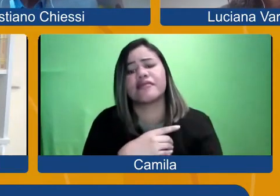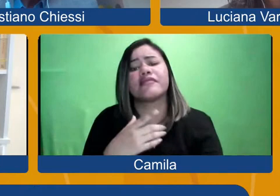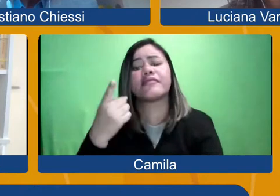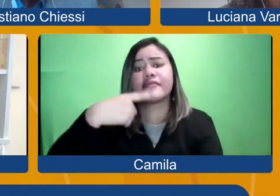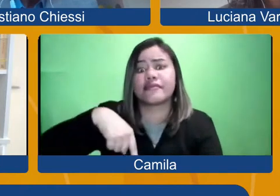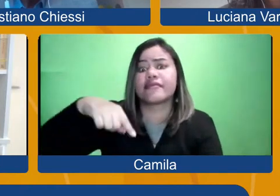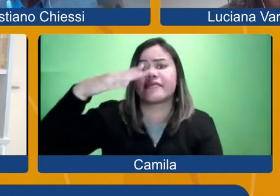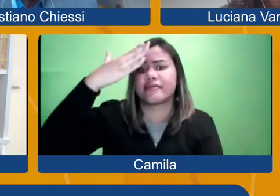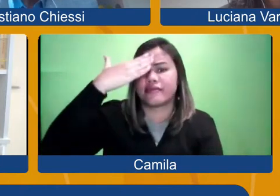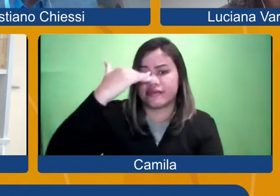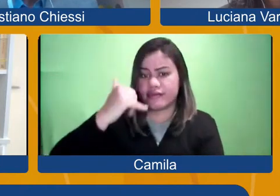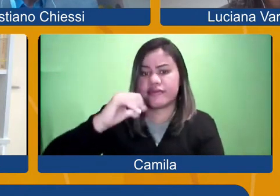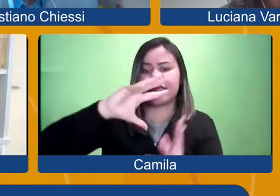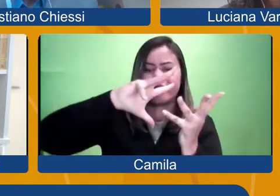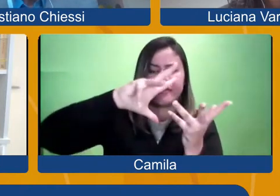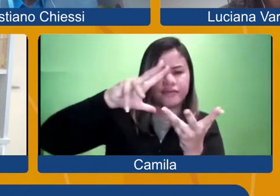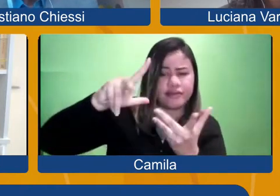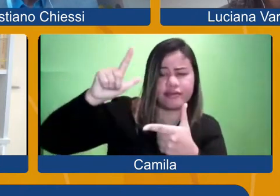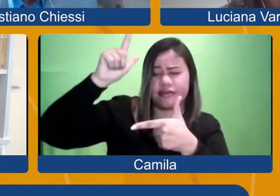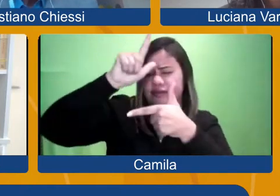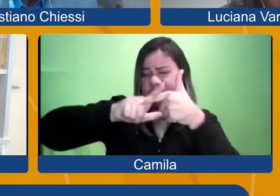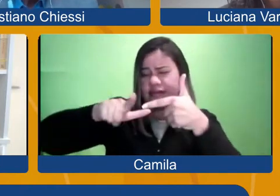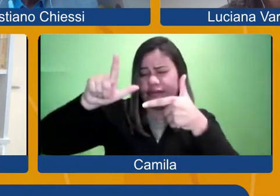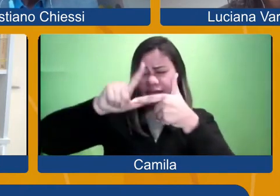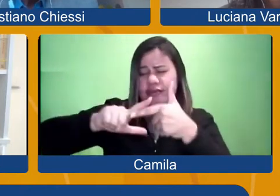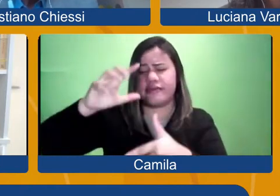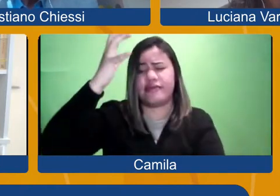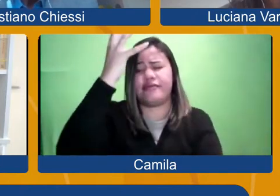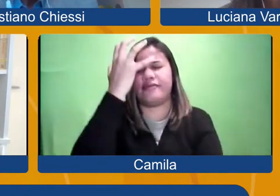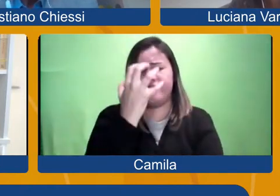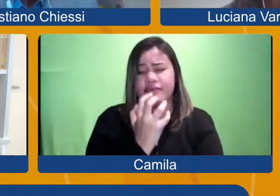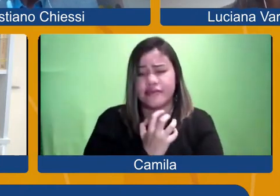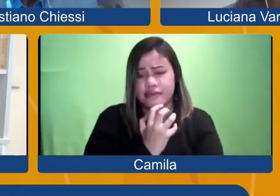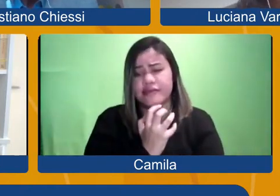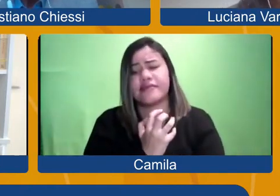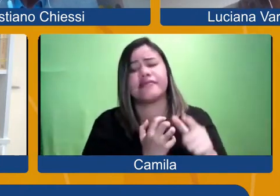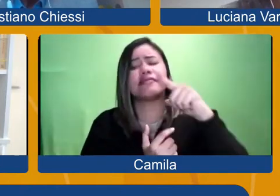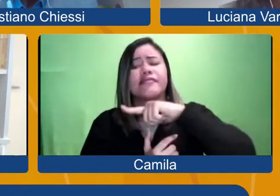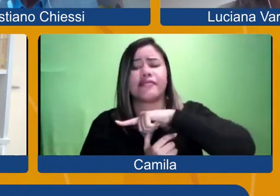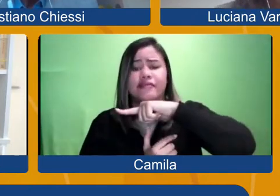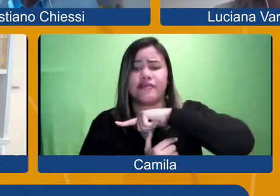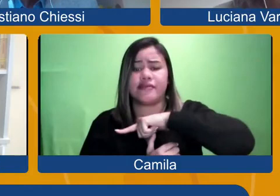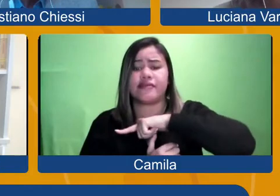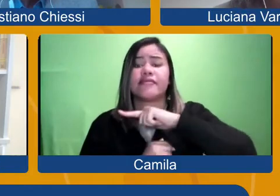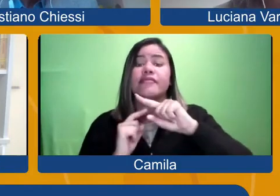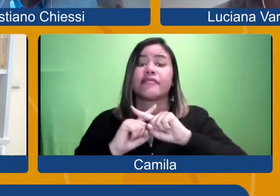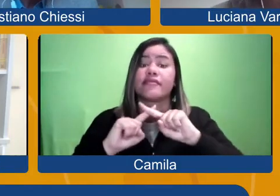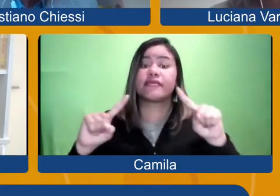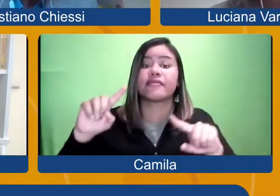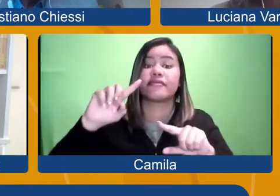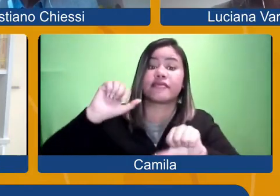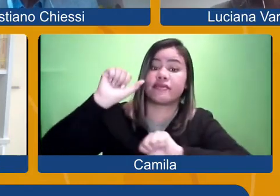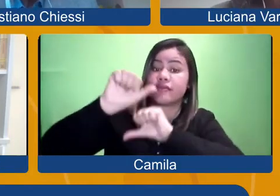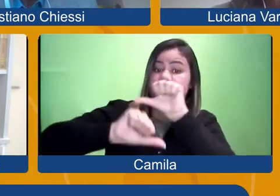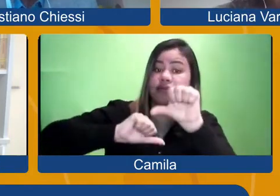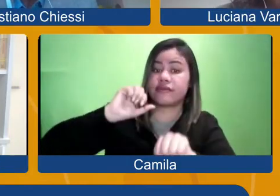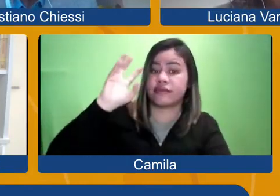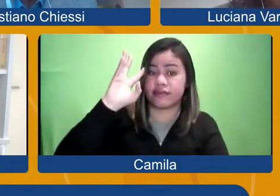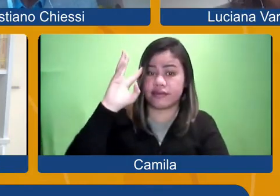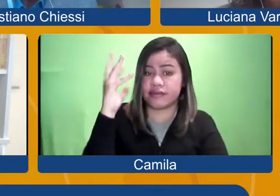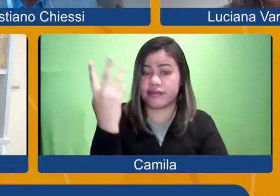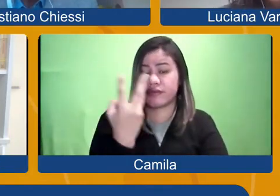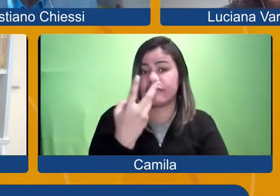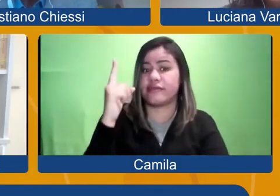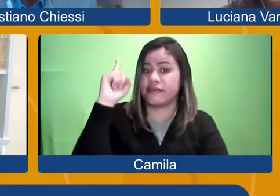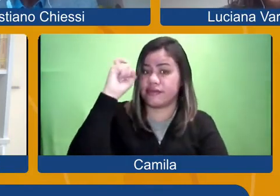maior seriedade, né, as mudanças climáticas, de fato, na minha opinião, são o maior desafio que nós enfrentamos nesse século